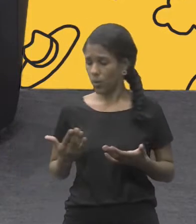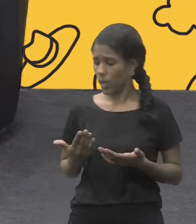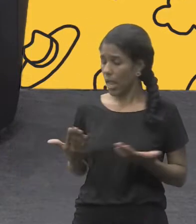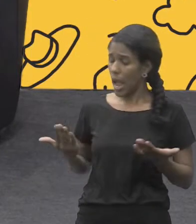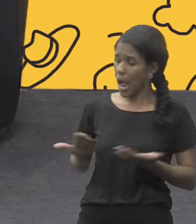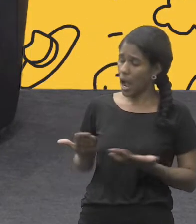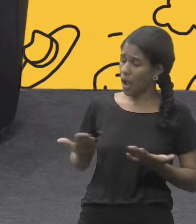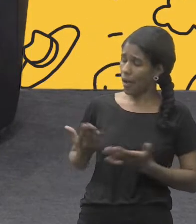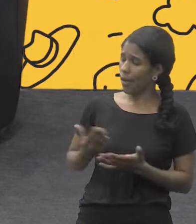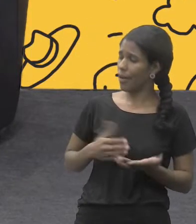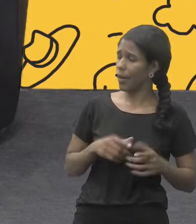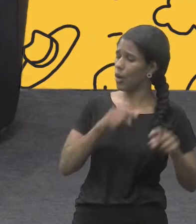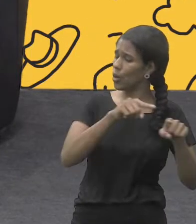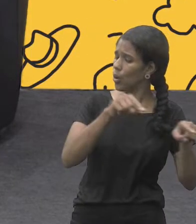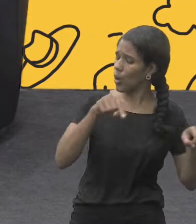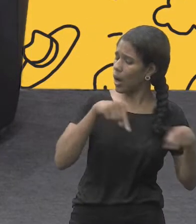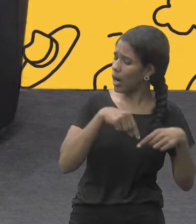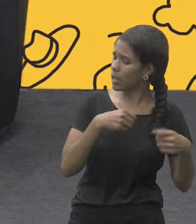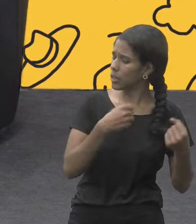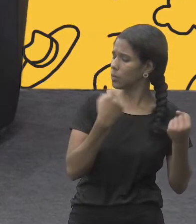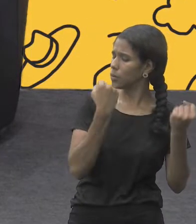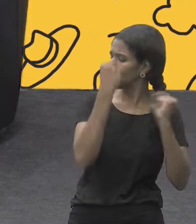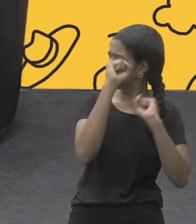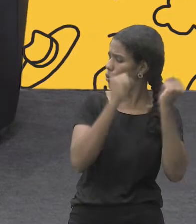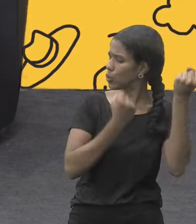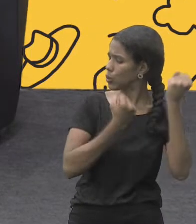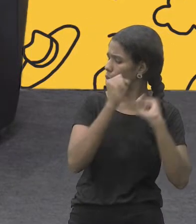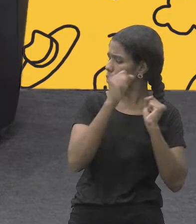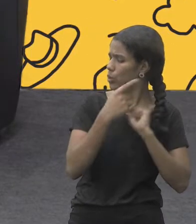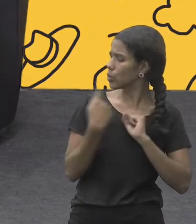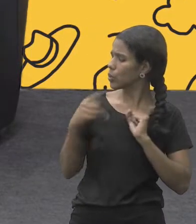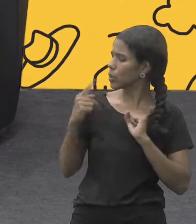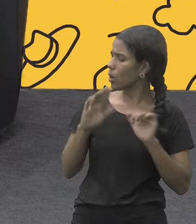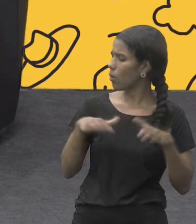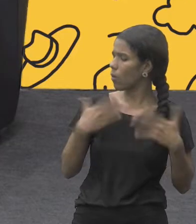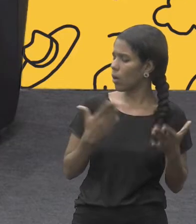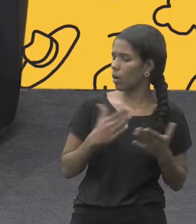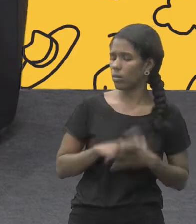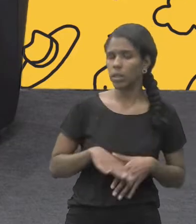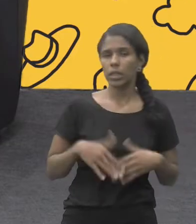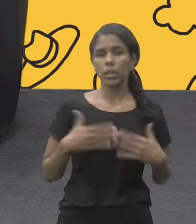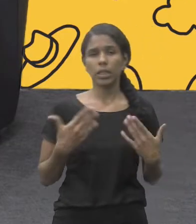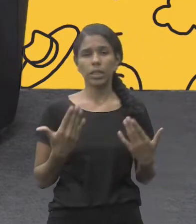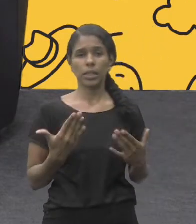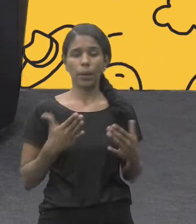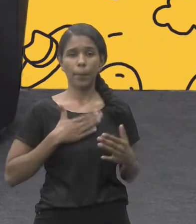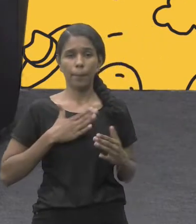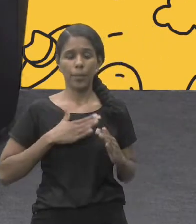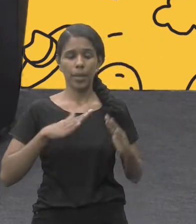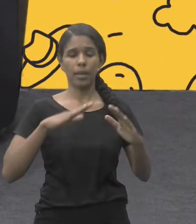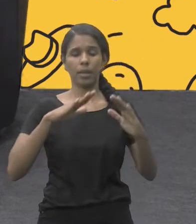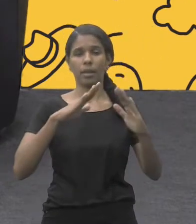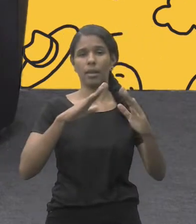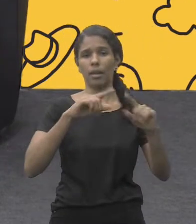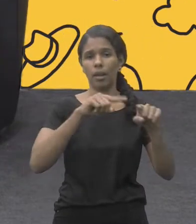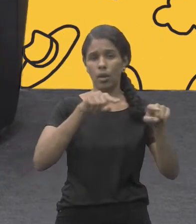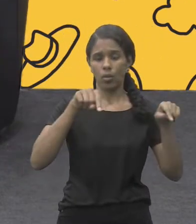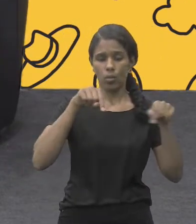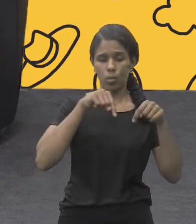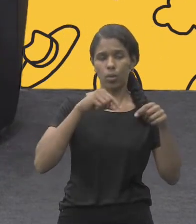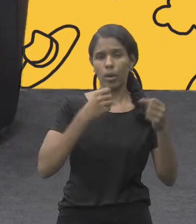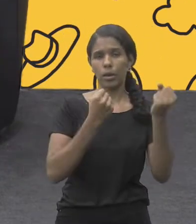lá na ilha, lá na Avenida Rio Doce, número 975. Ali na frente do calçadão. Você entrando na ilha, virou à